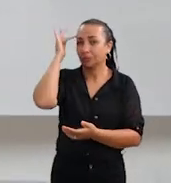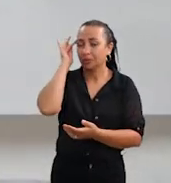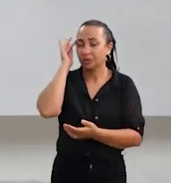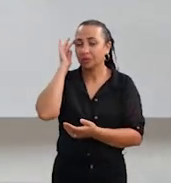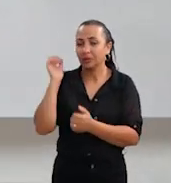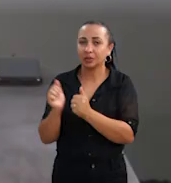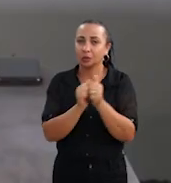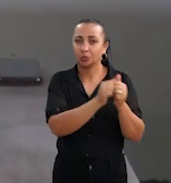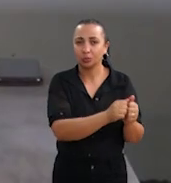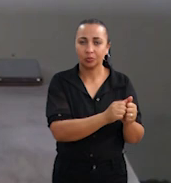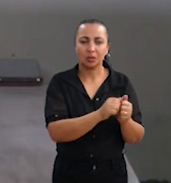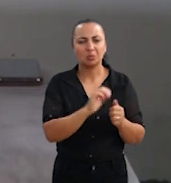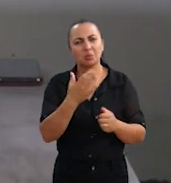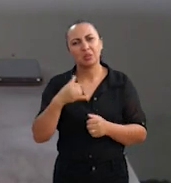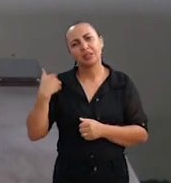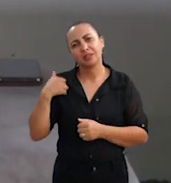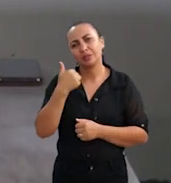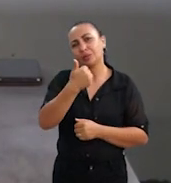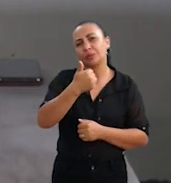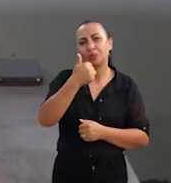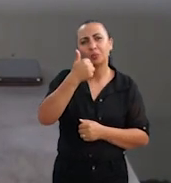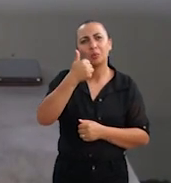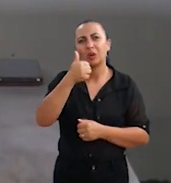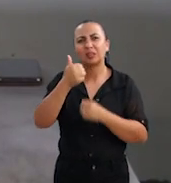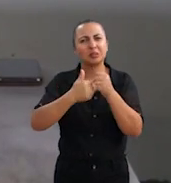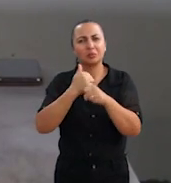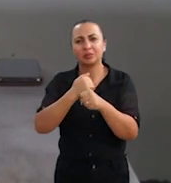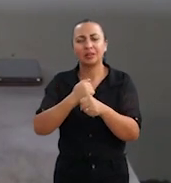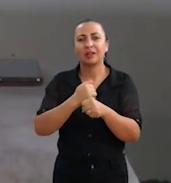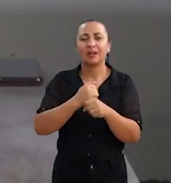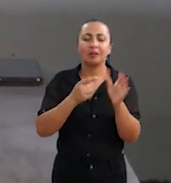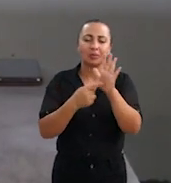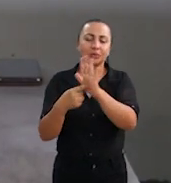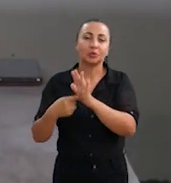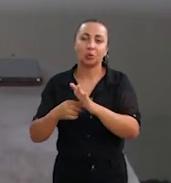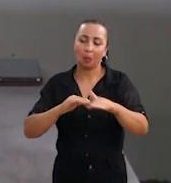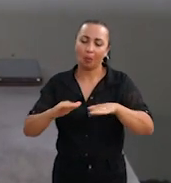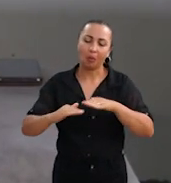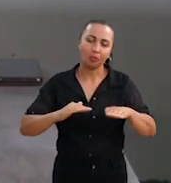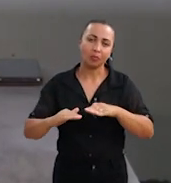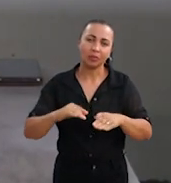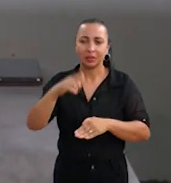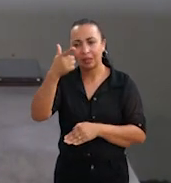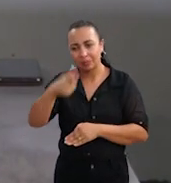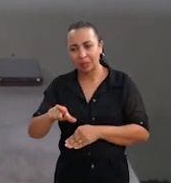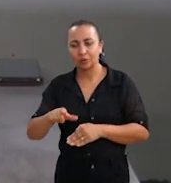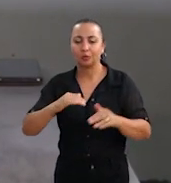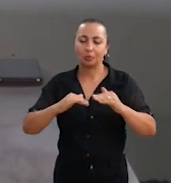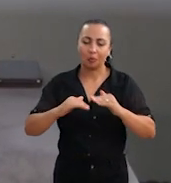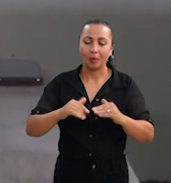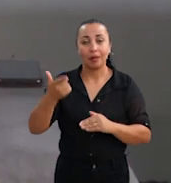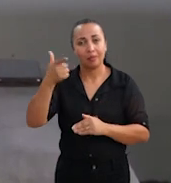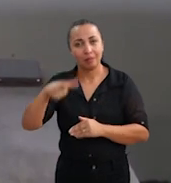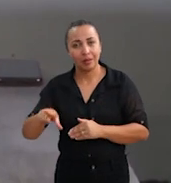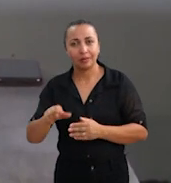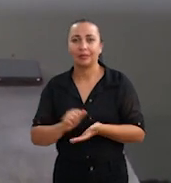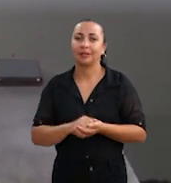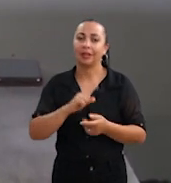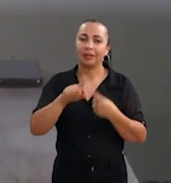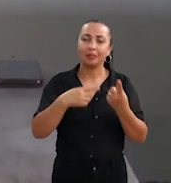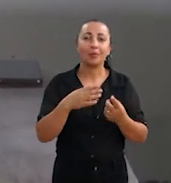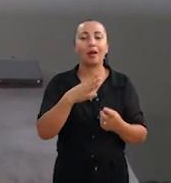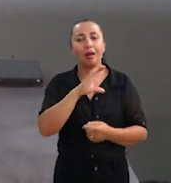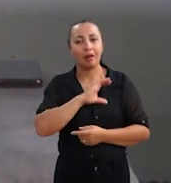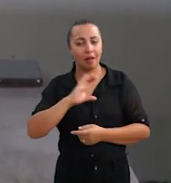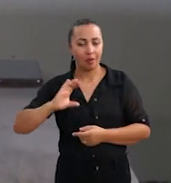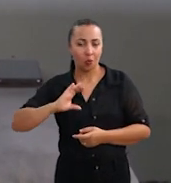pessoas que os possuem. Com 1 ano e meio, ele começou a apresentar movimentos repetitivos e a